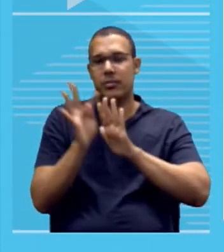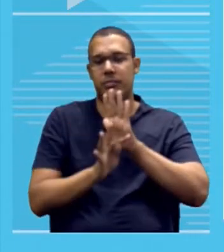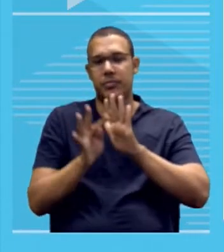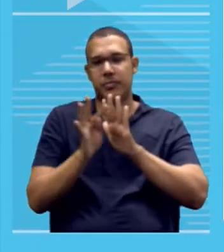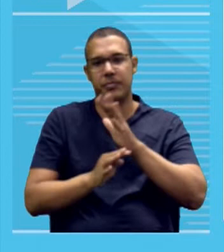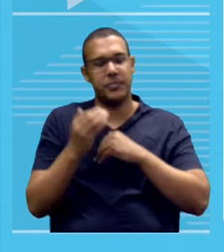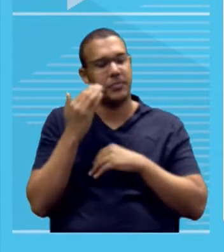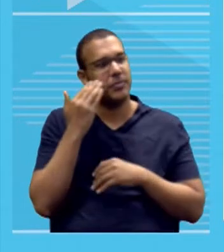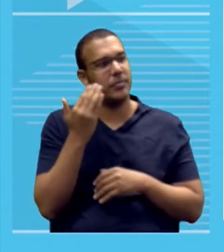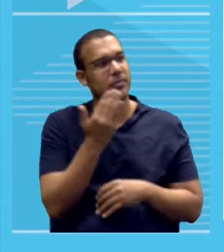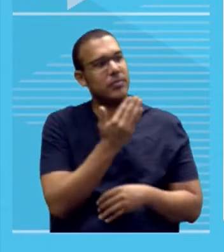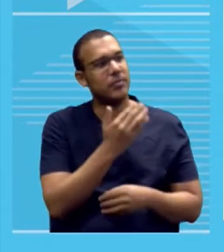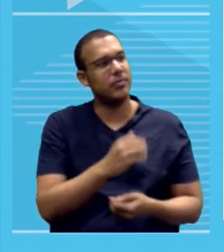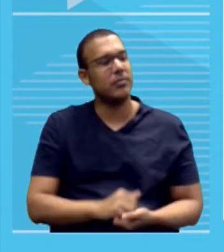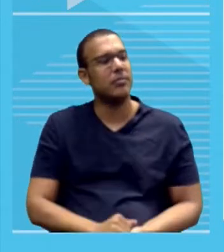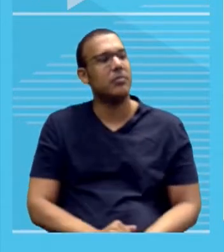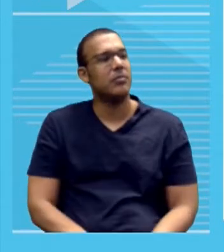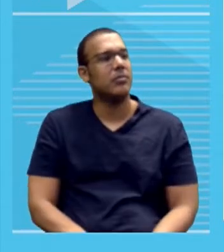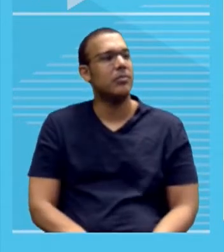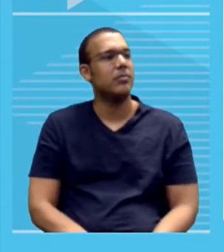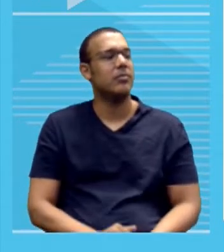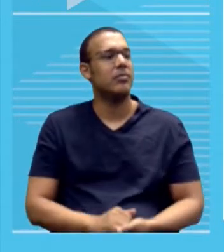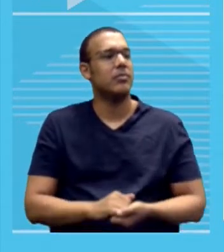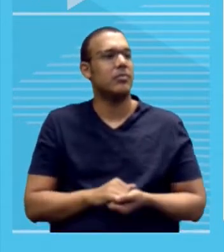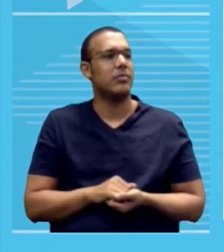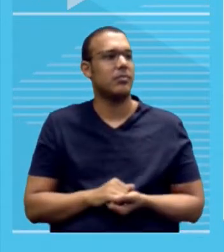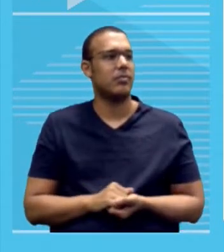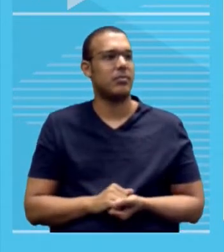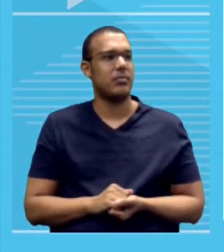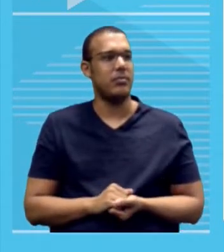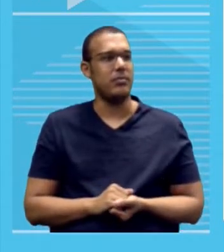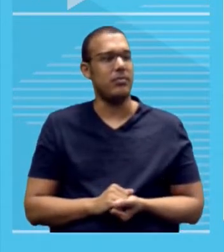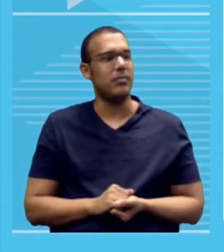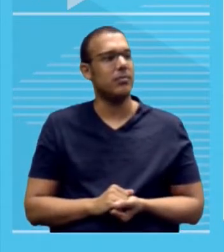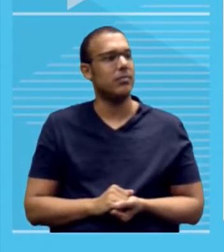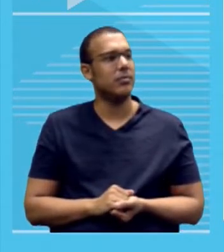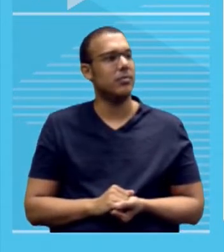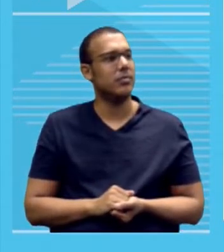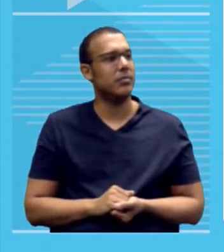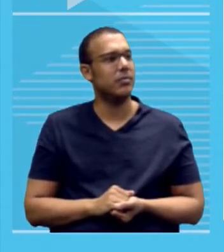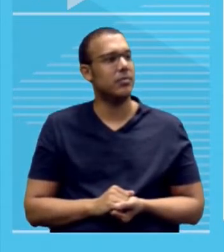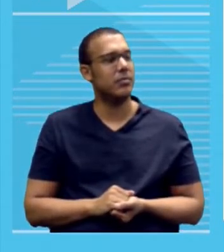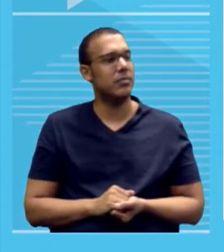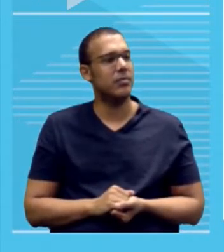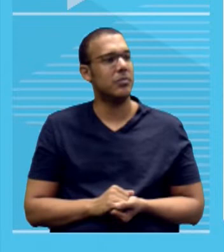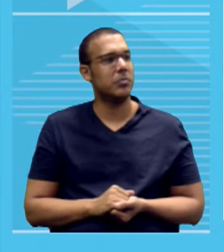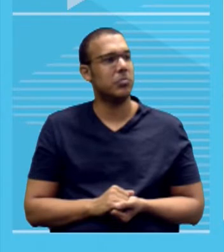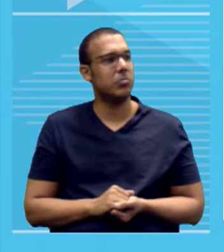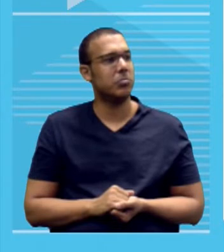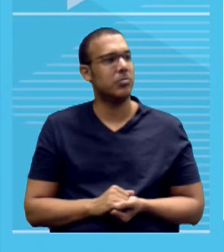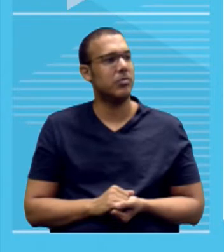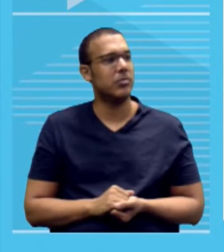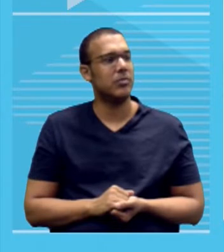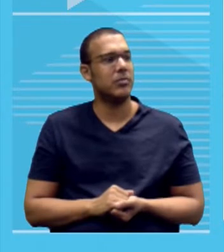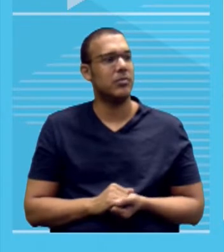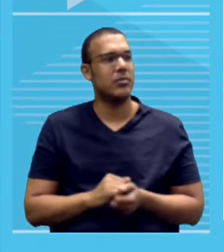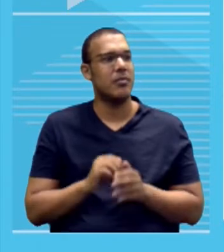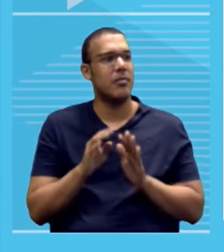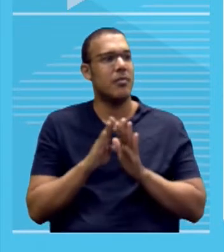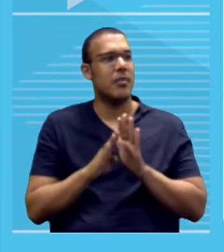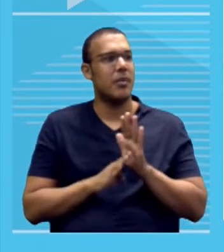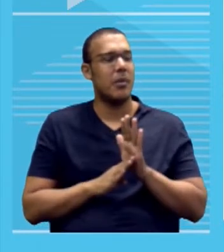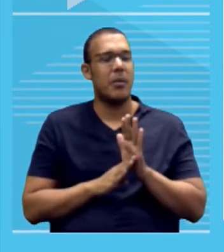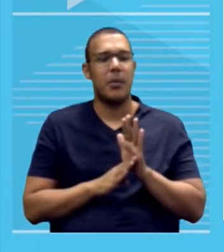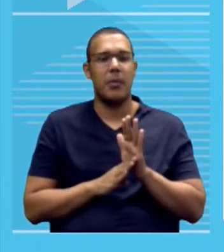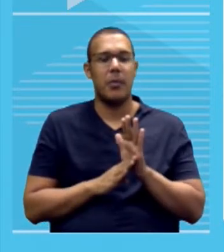gênero notícia publicidade receita culinária acabamos de falar o menu de um restaurante